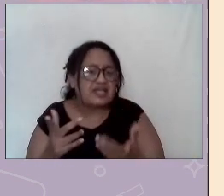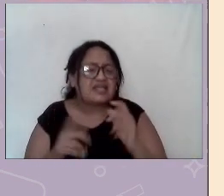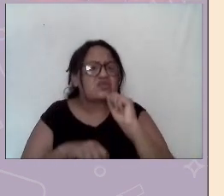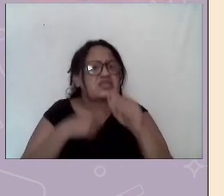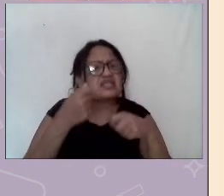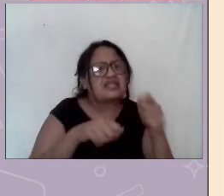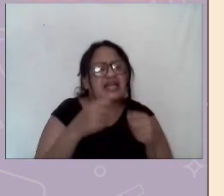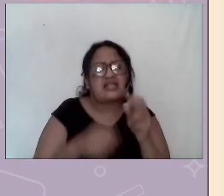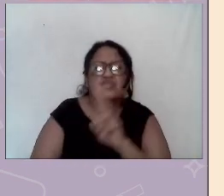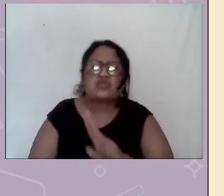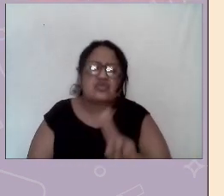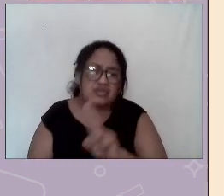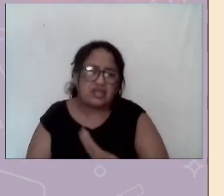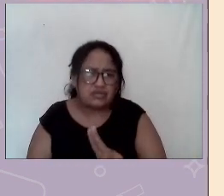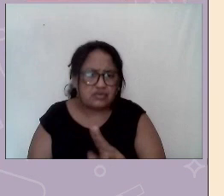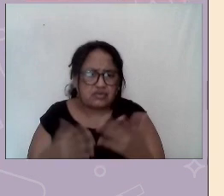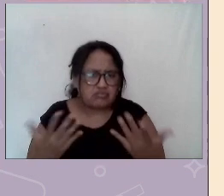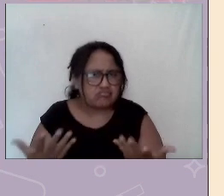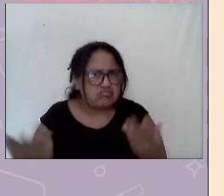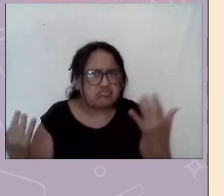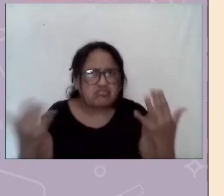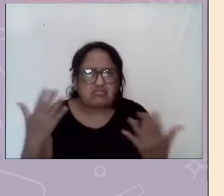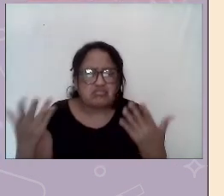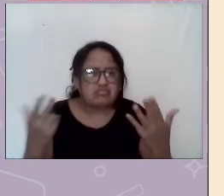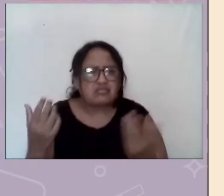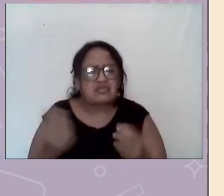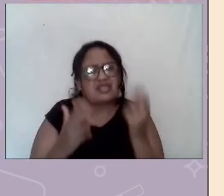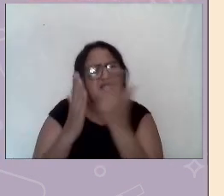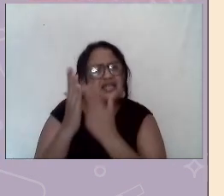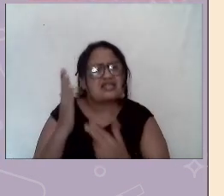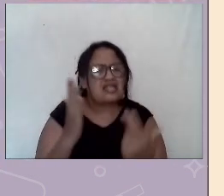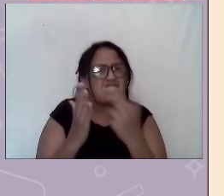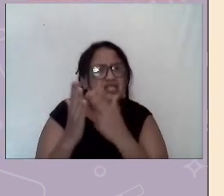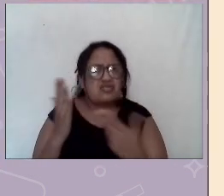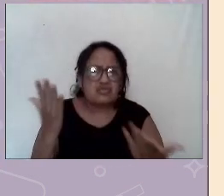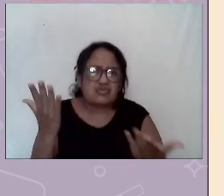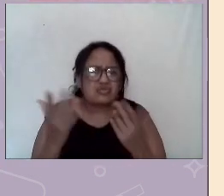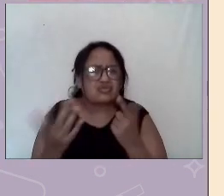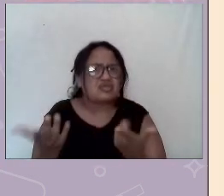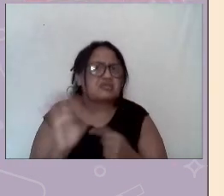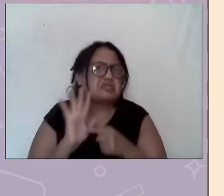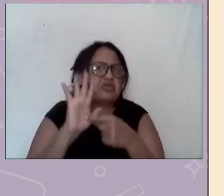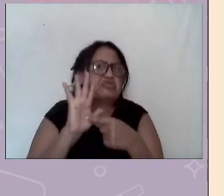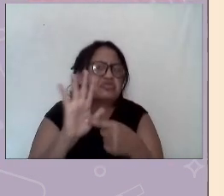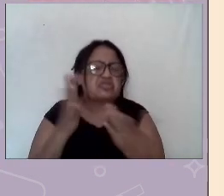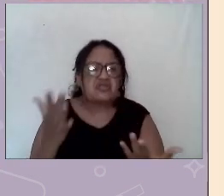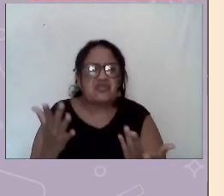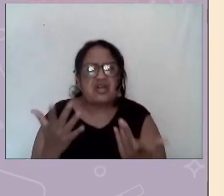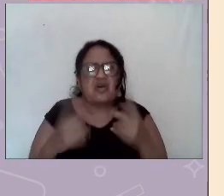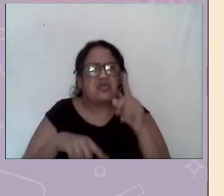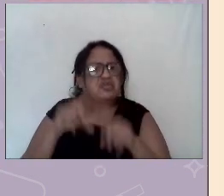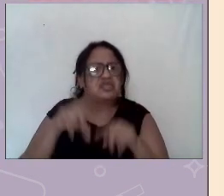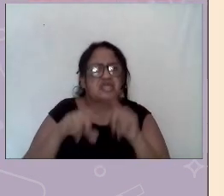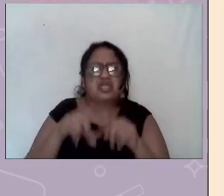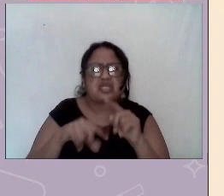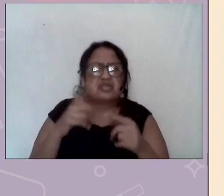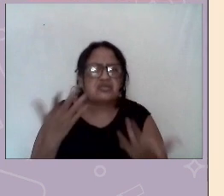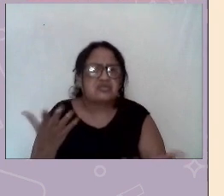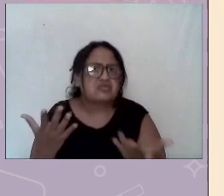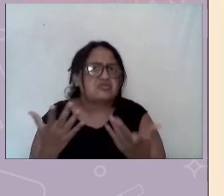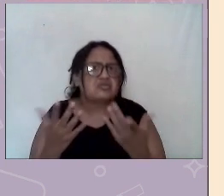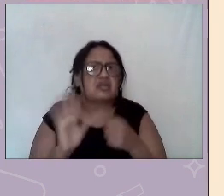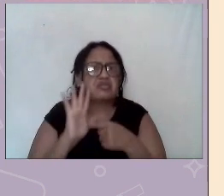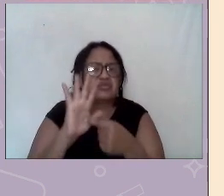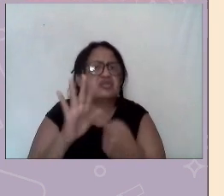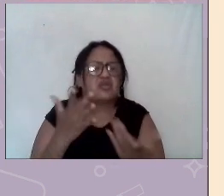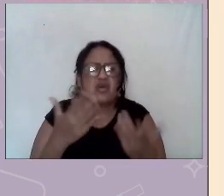usados ou desenhos figurativos que representavam objetos que representavam algumas